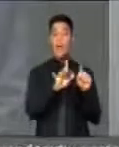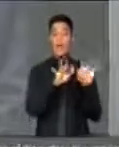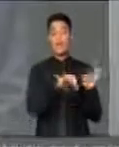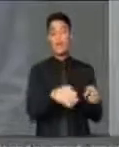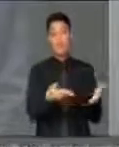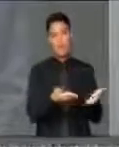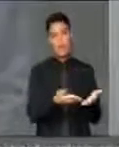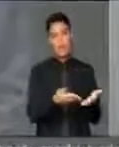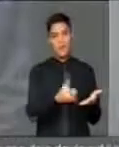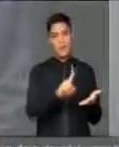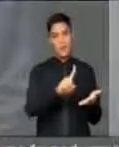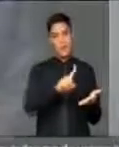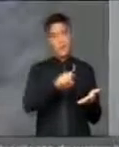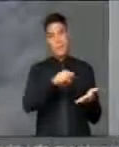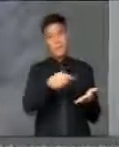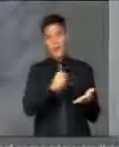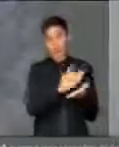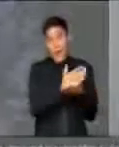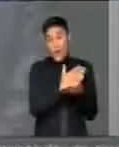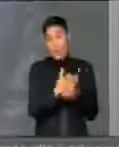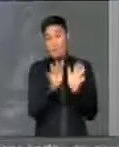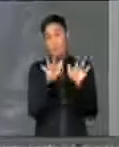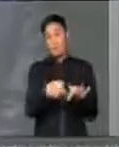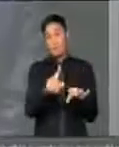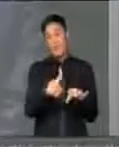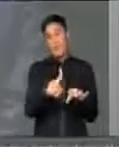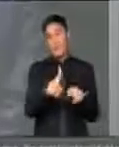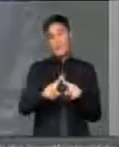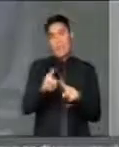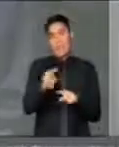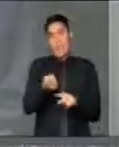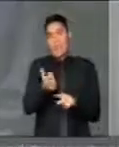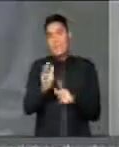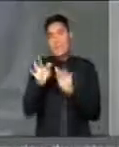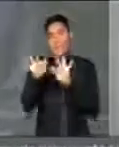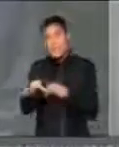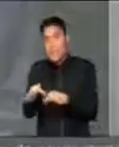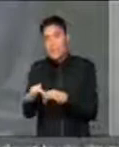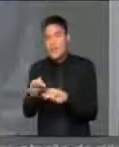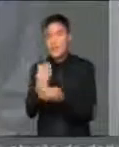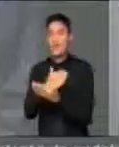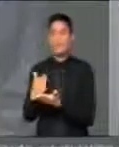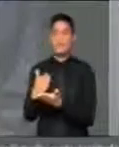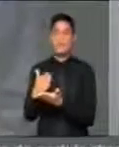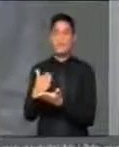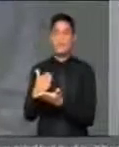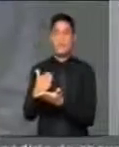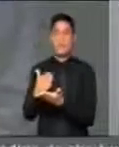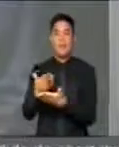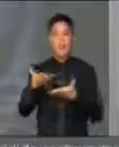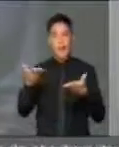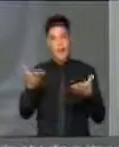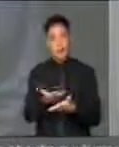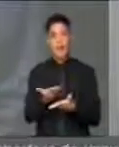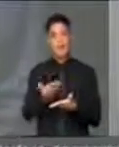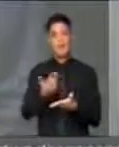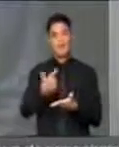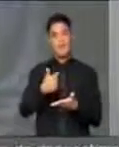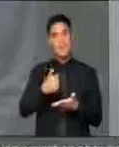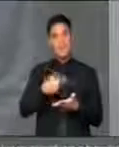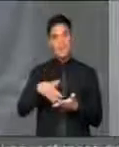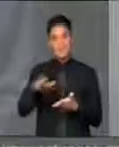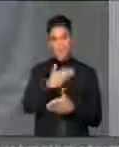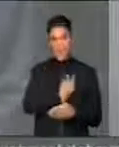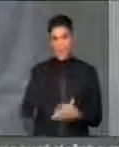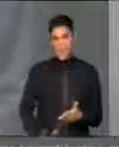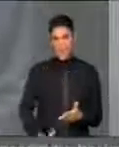fim, mas é, talvez, o fim do começo. Ou seja, a remoção de um governo inepto não bastará